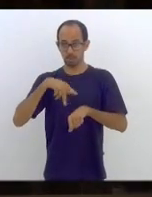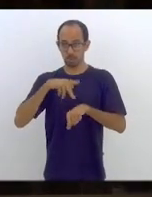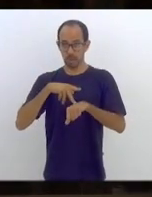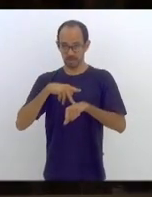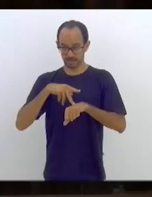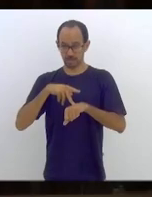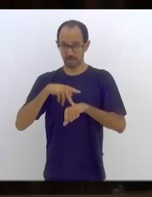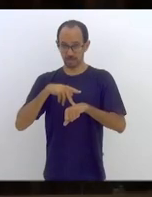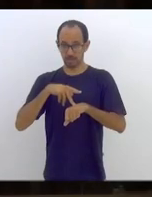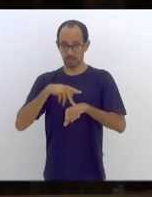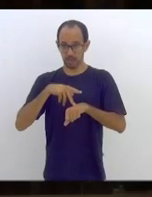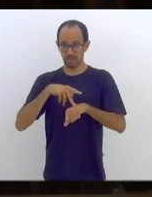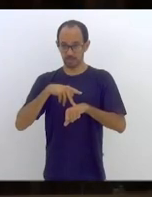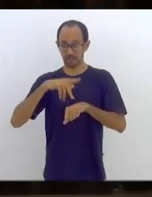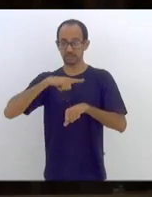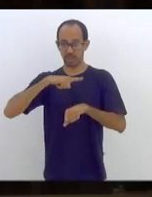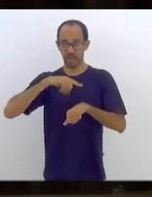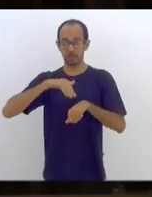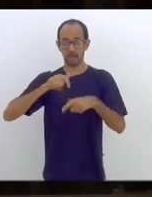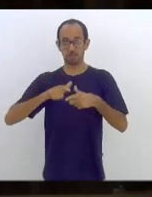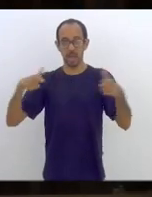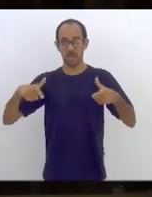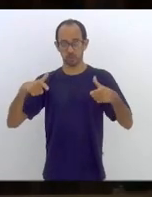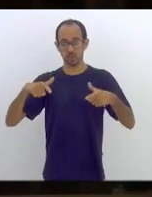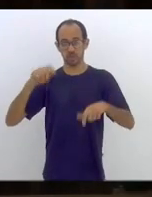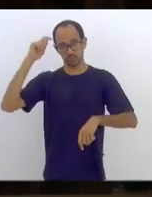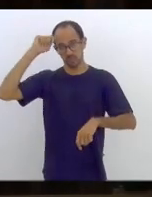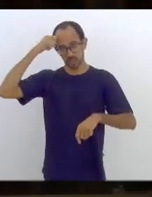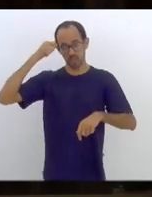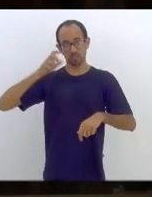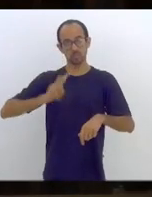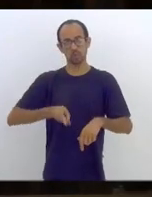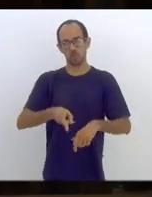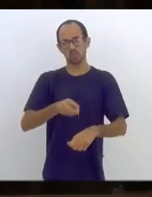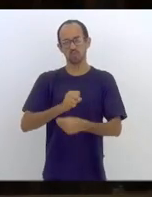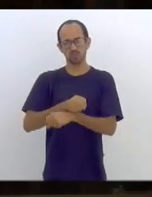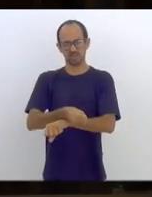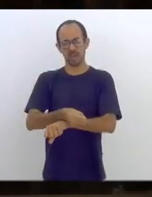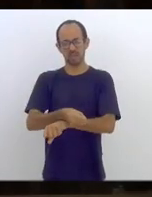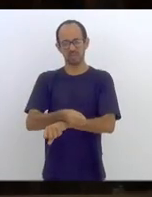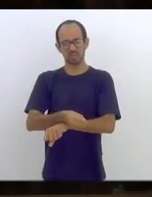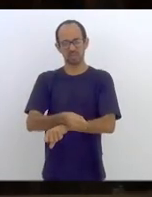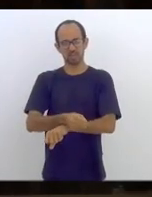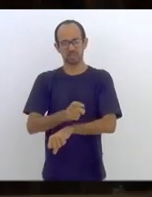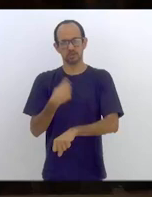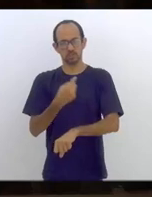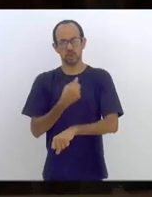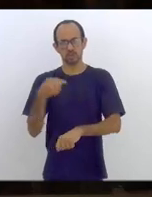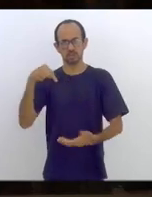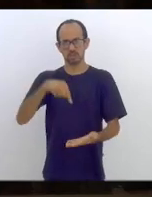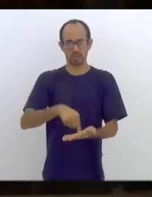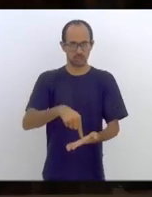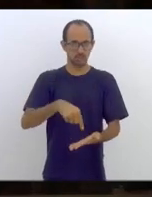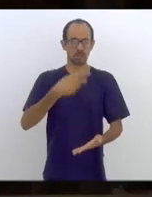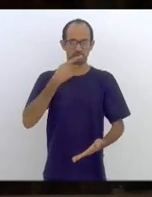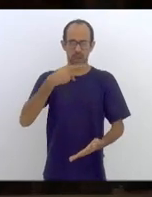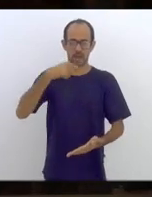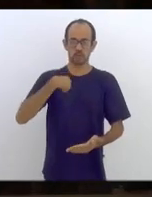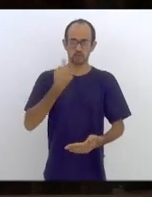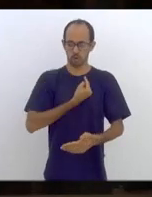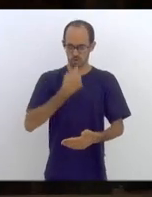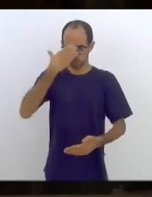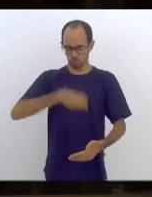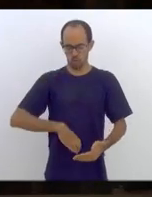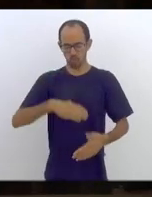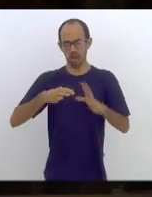preta, ainda continuamos escravizadas. Porém, hoje, eu estou aqui para dizer que o nosso corpo é livre, que nós